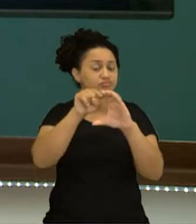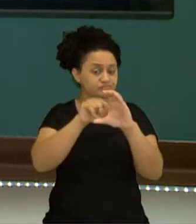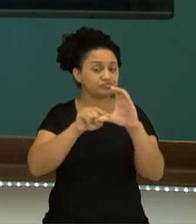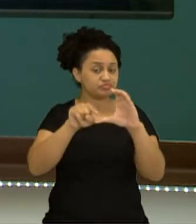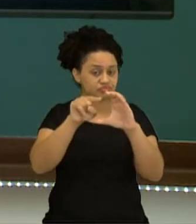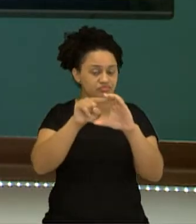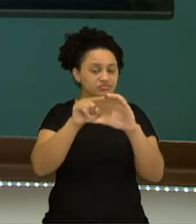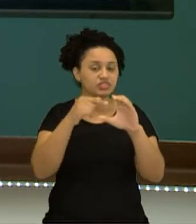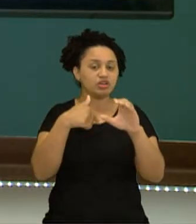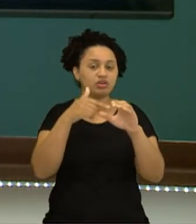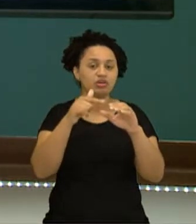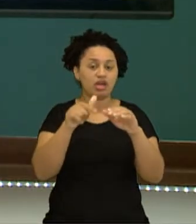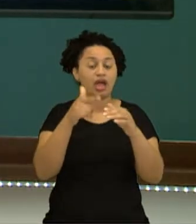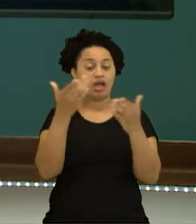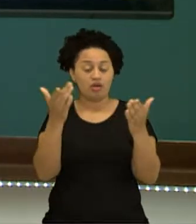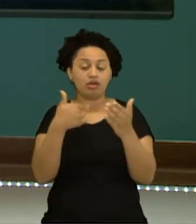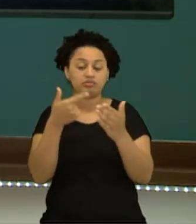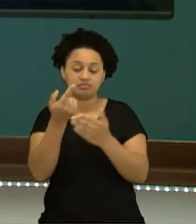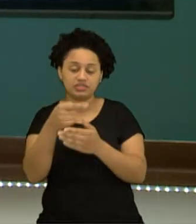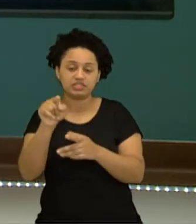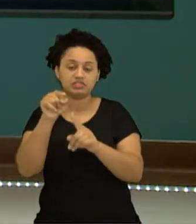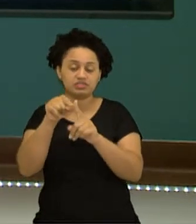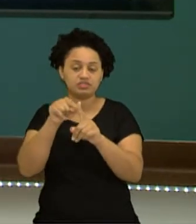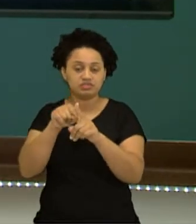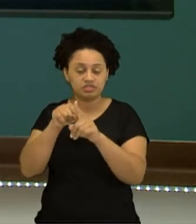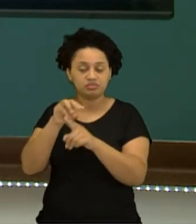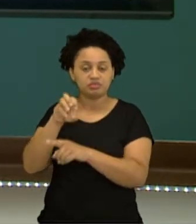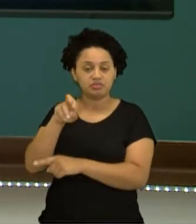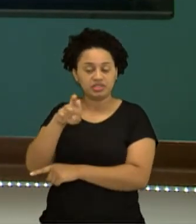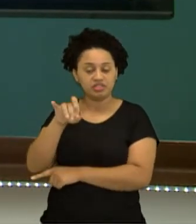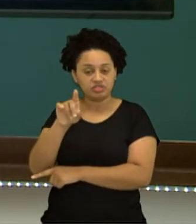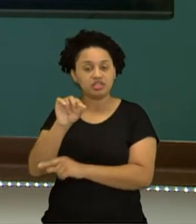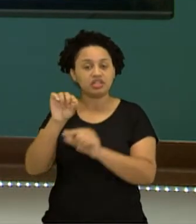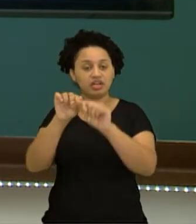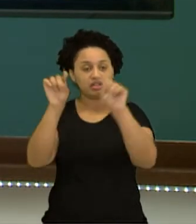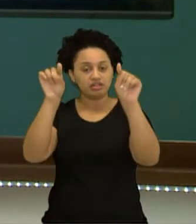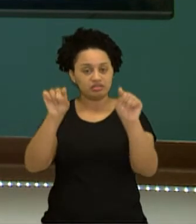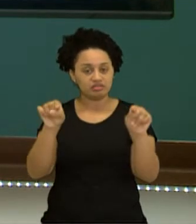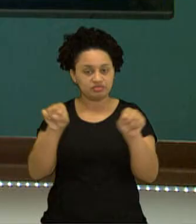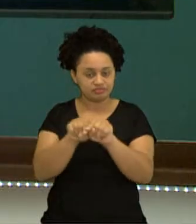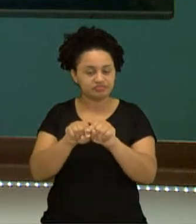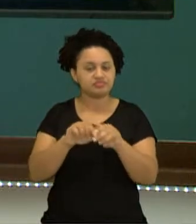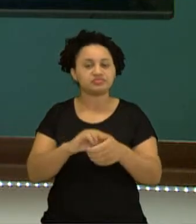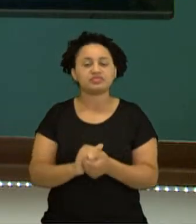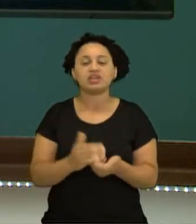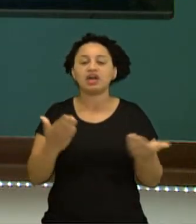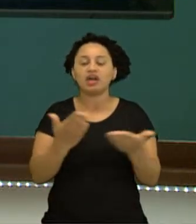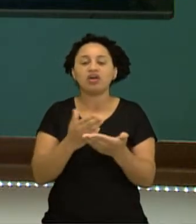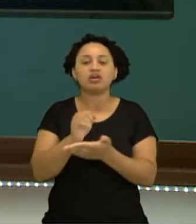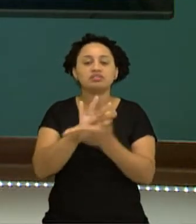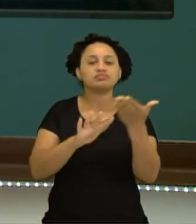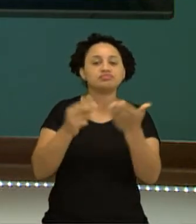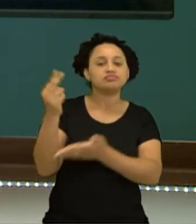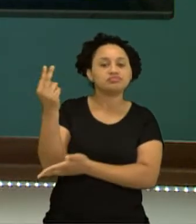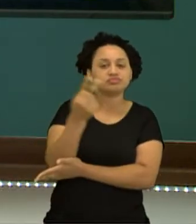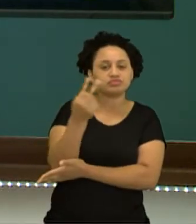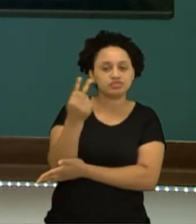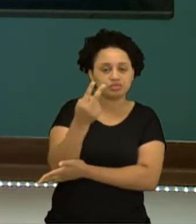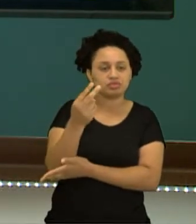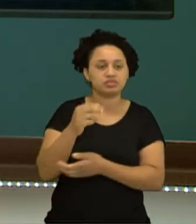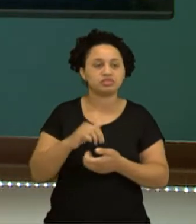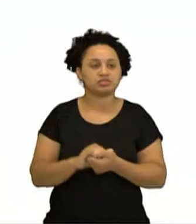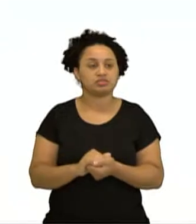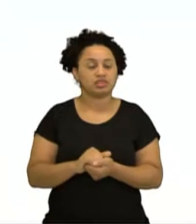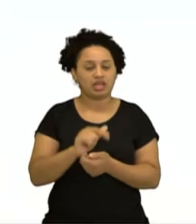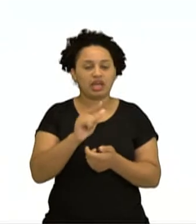vai formar um quadrilátero. Viu a diferença de um para outro? Vamos à frente agora para o exercício 2, um exercício adaptado